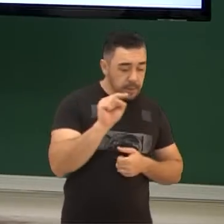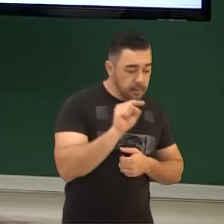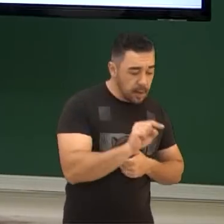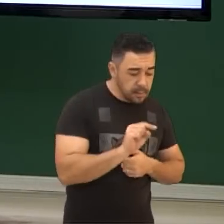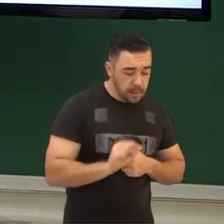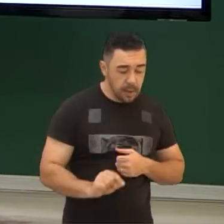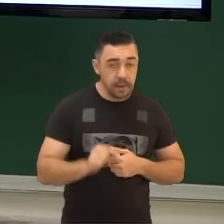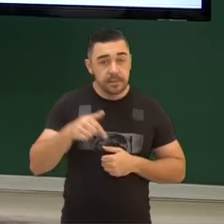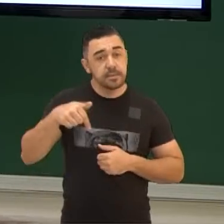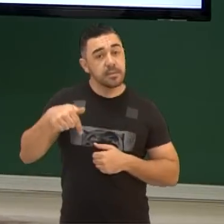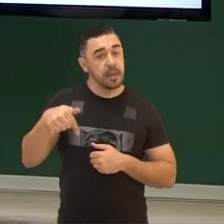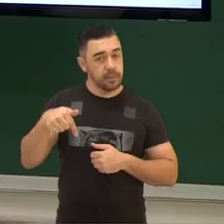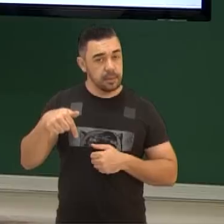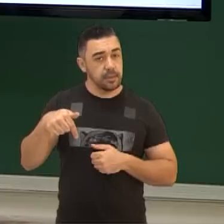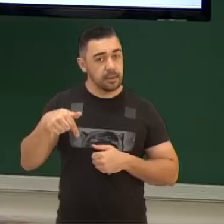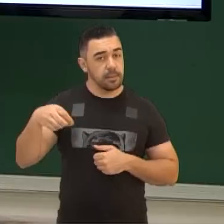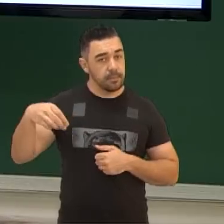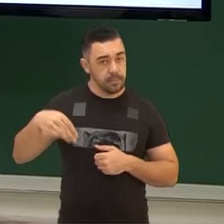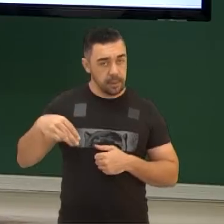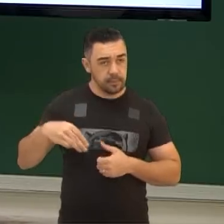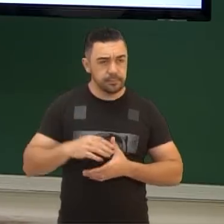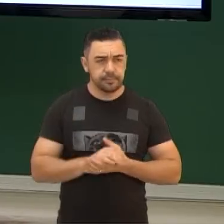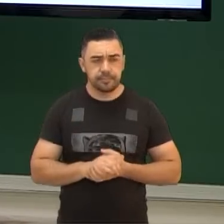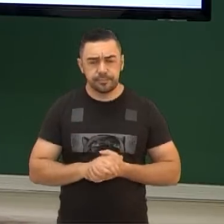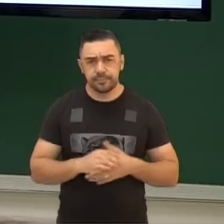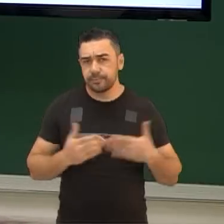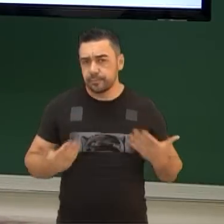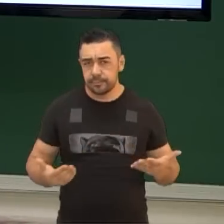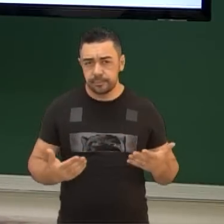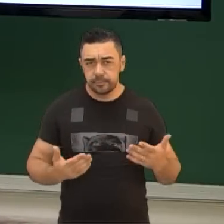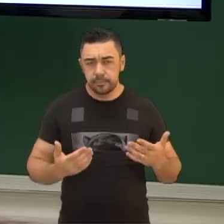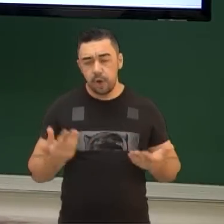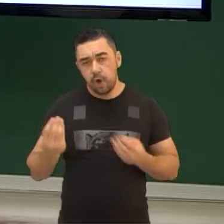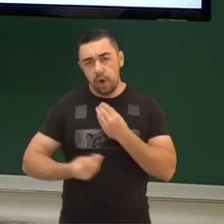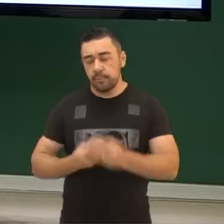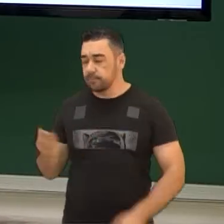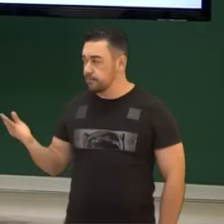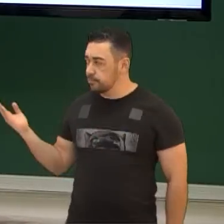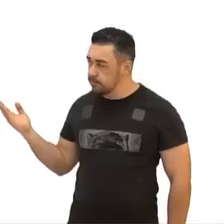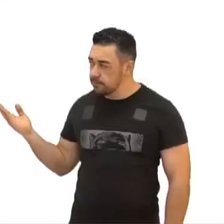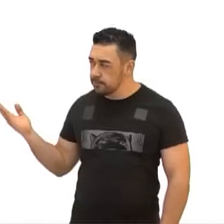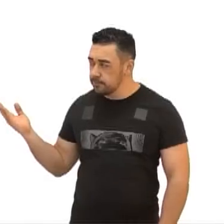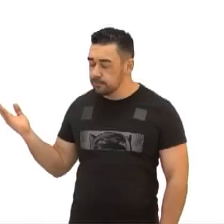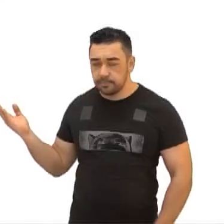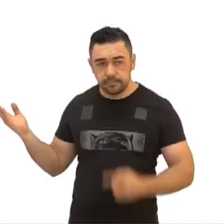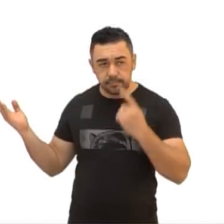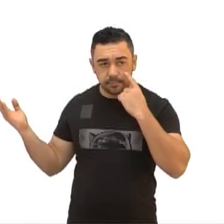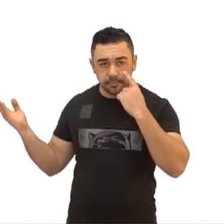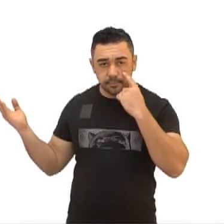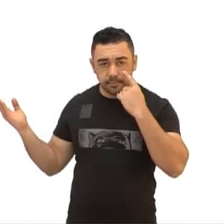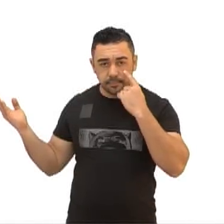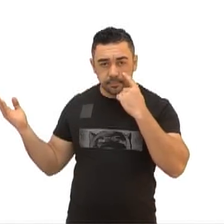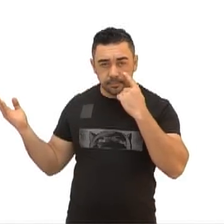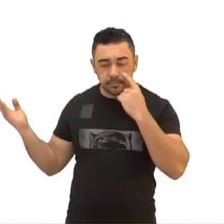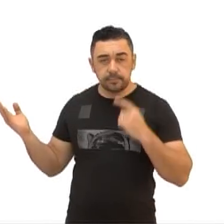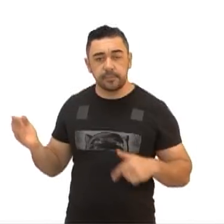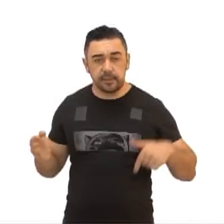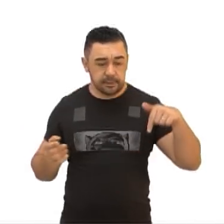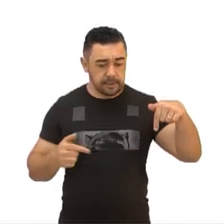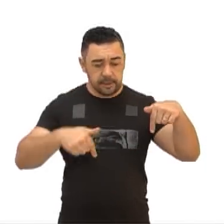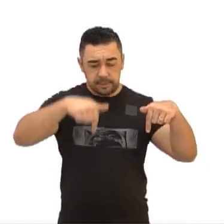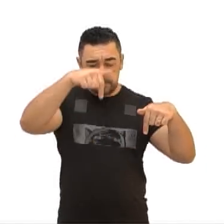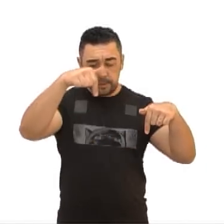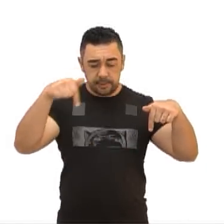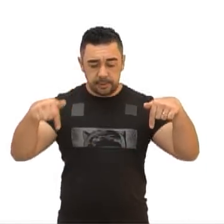quanto? 7, tá bom? E olha só como é que ficou isso. Olha só, acompanha aqui com a professora. Então, cada ladinho